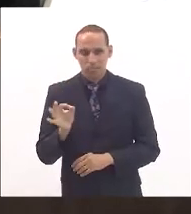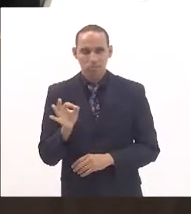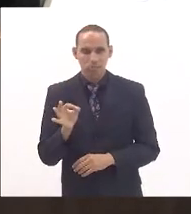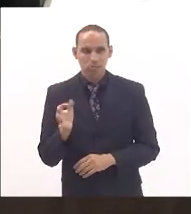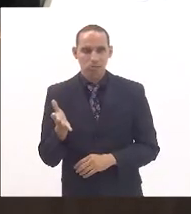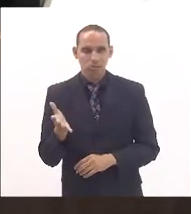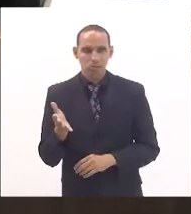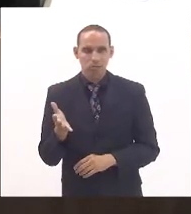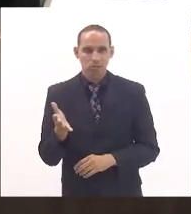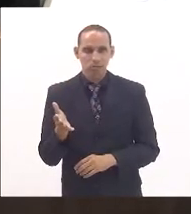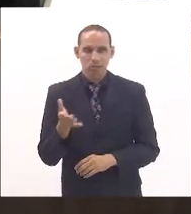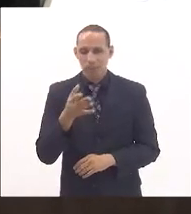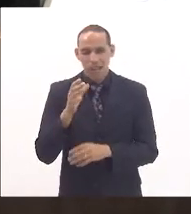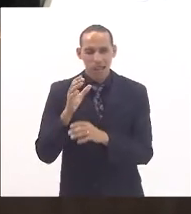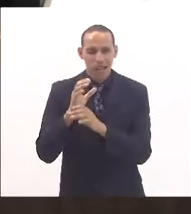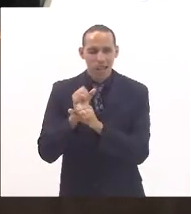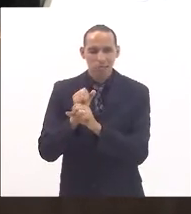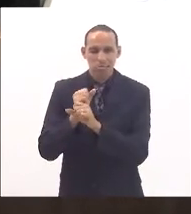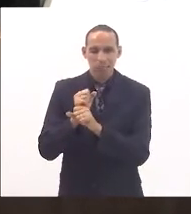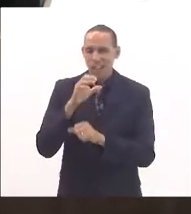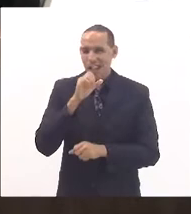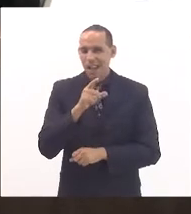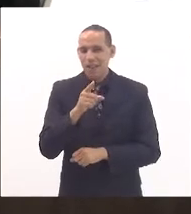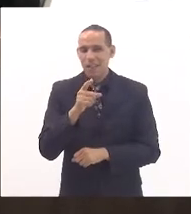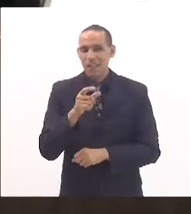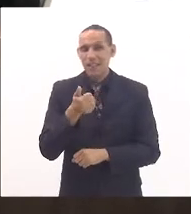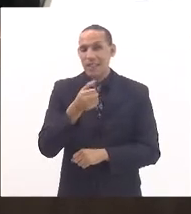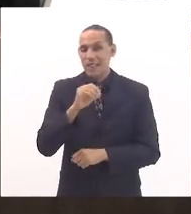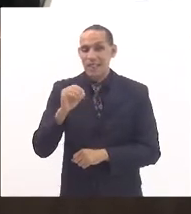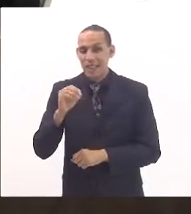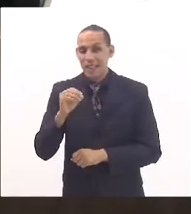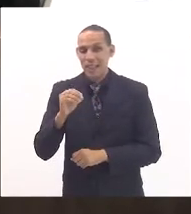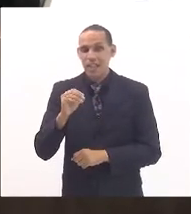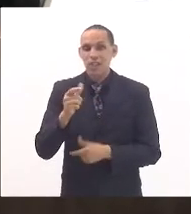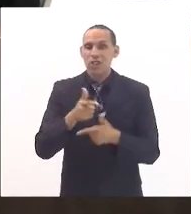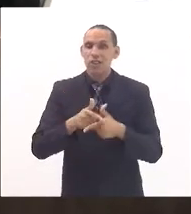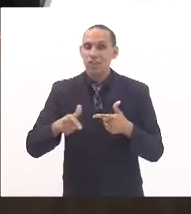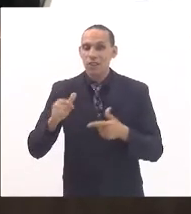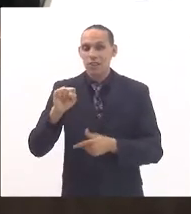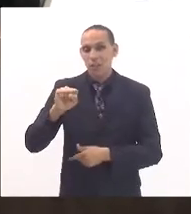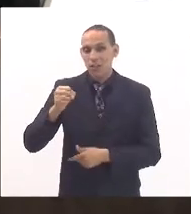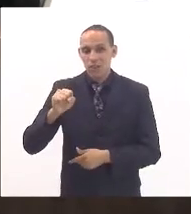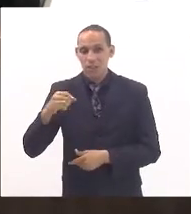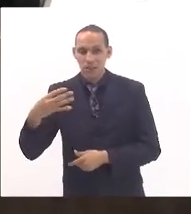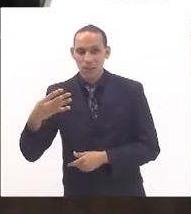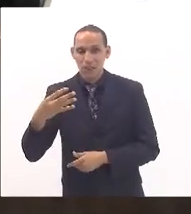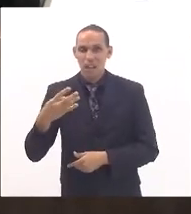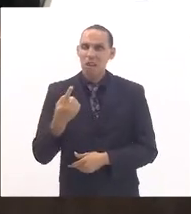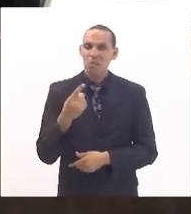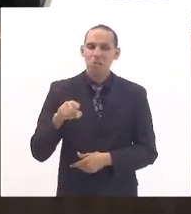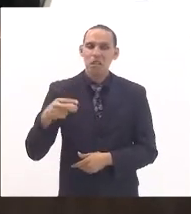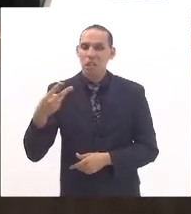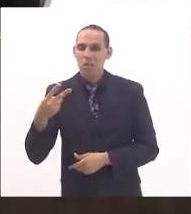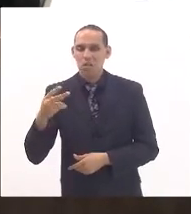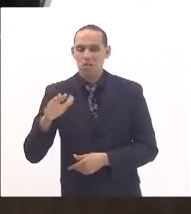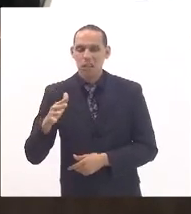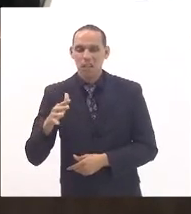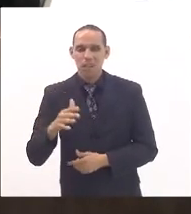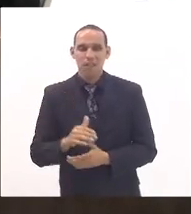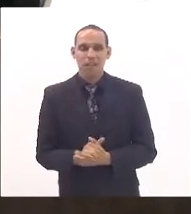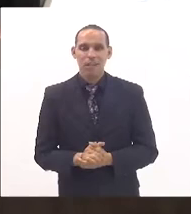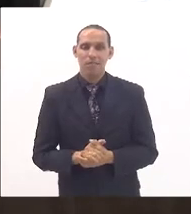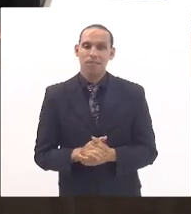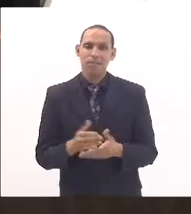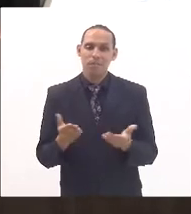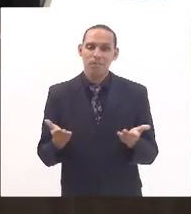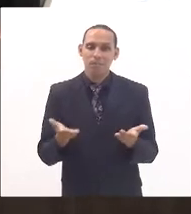Se o senhor é rápido na conta, se o senhor dividir 100 por 84, dá 1,2 aproximadamente. Então,